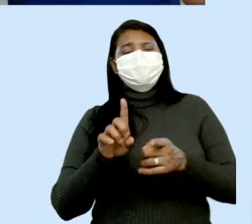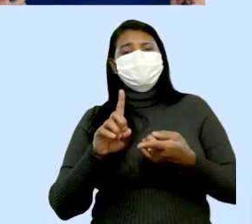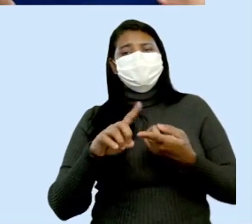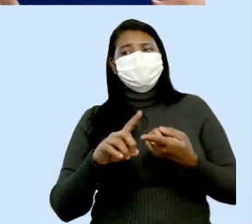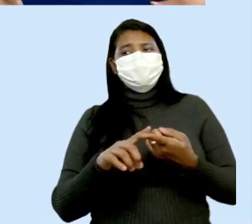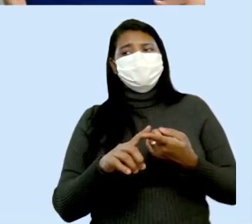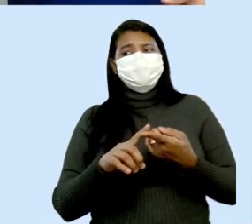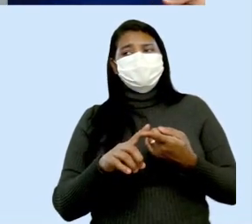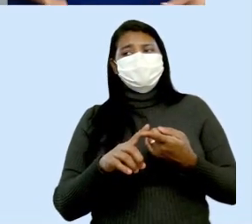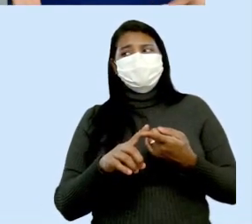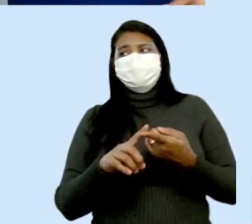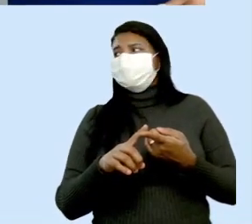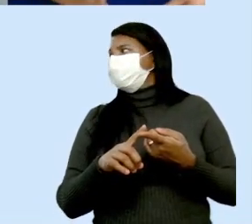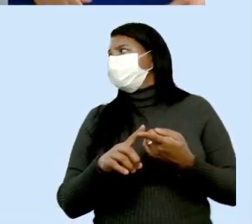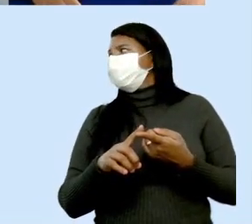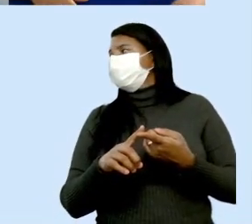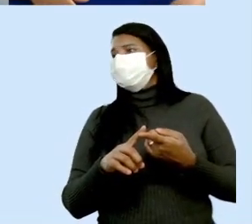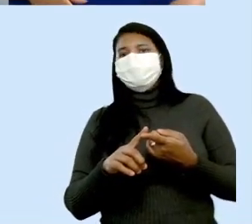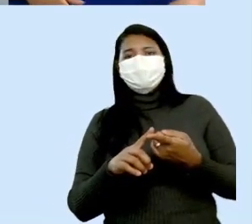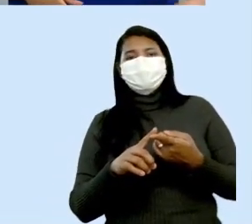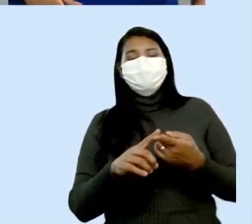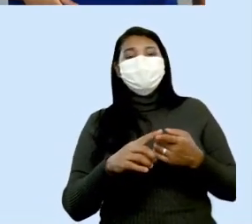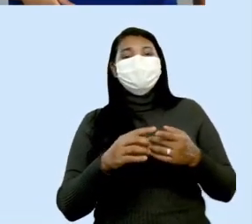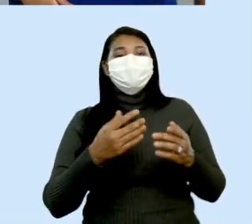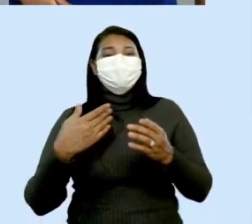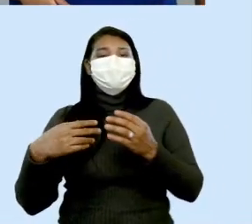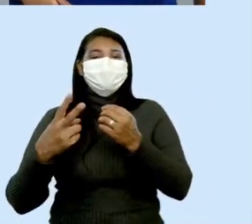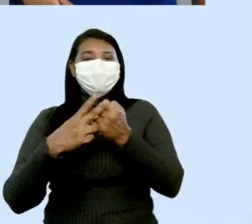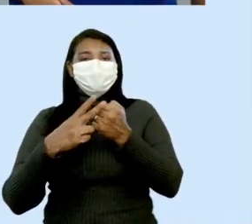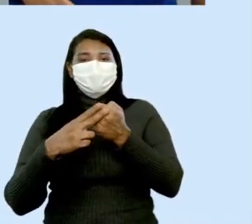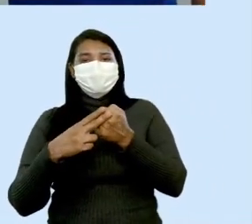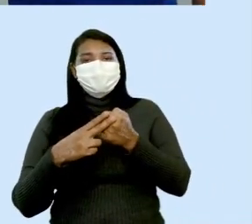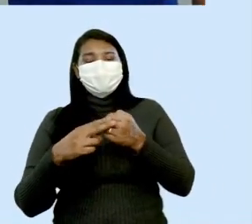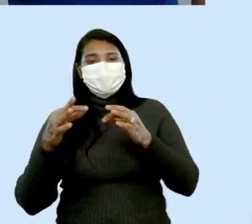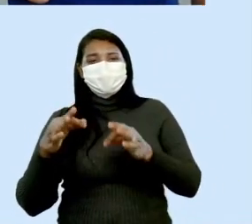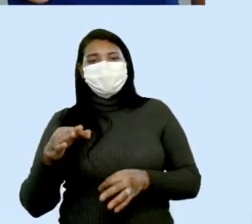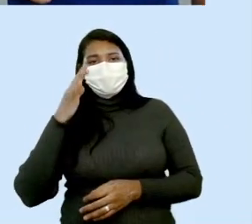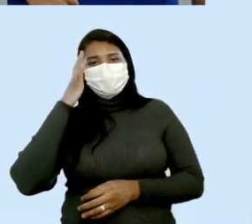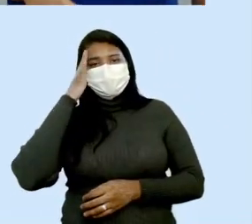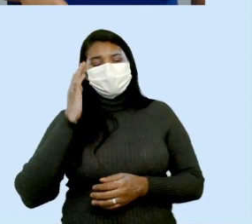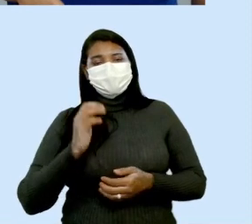essas sentenças vindo antes do verbo, certo?